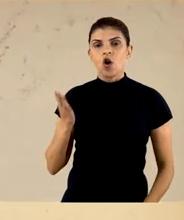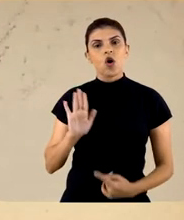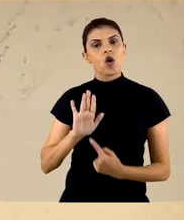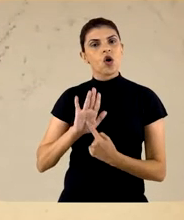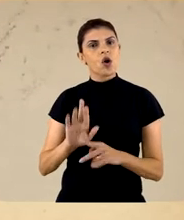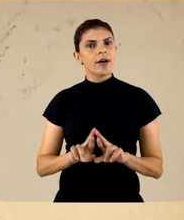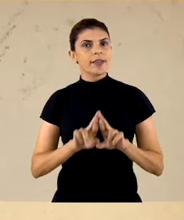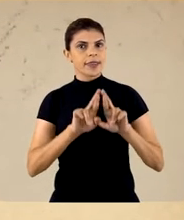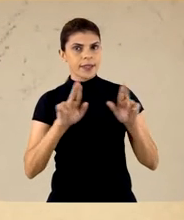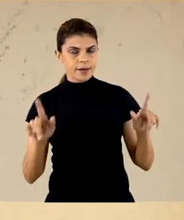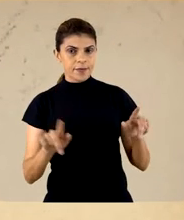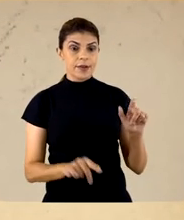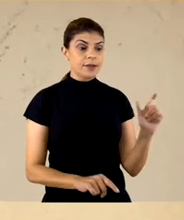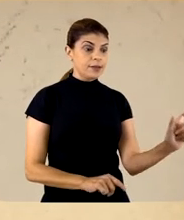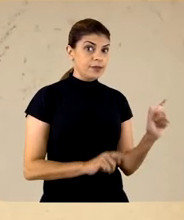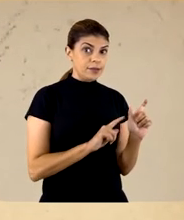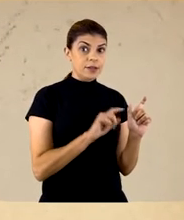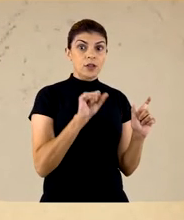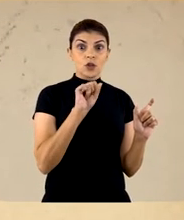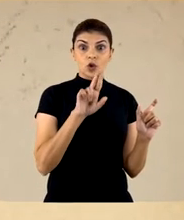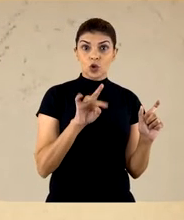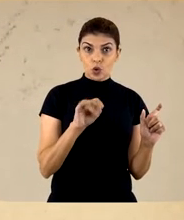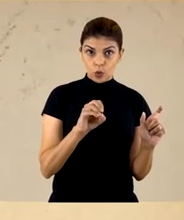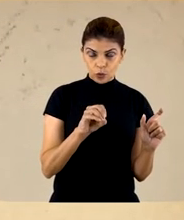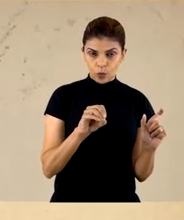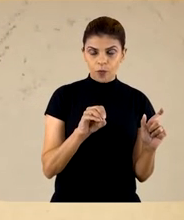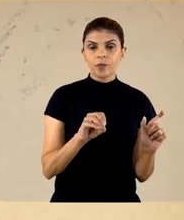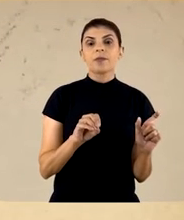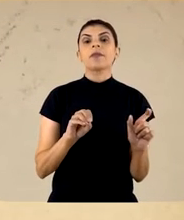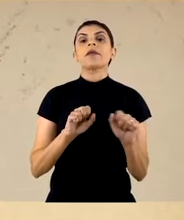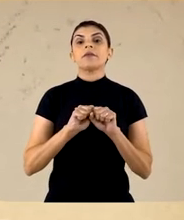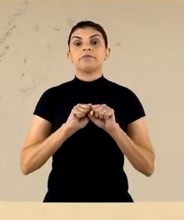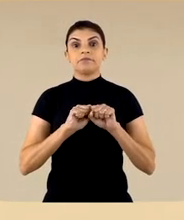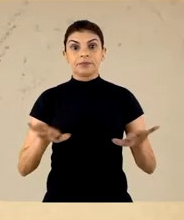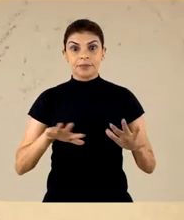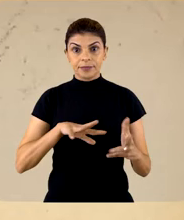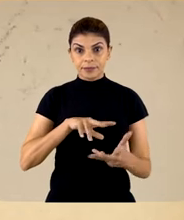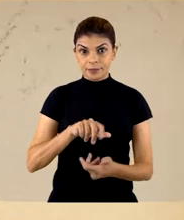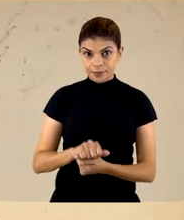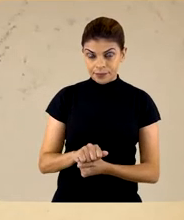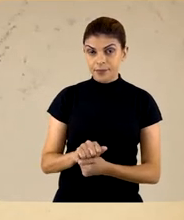a diferença entre surto, epidemia, pandemia e endemia.